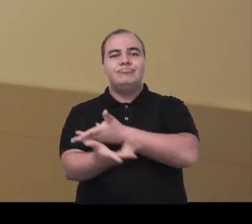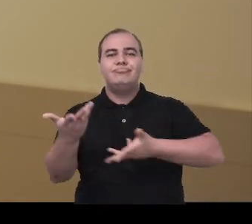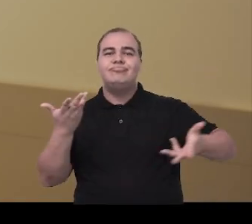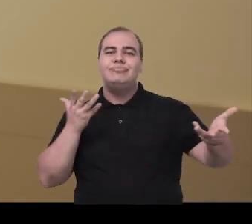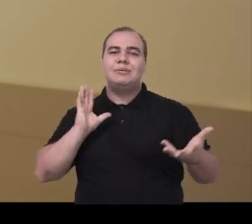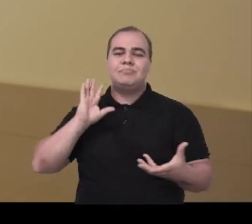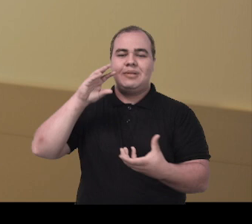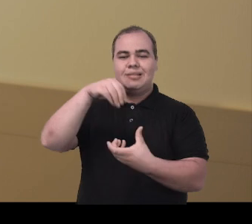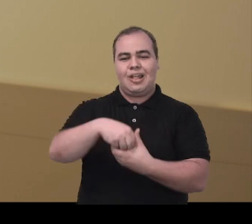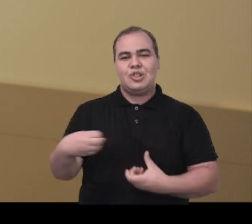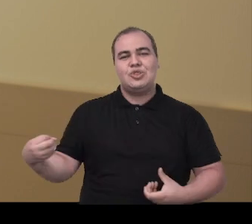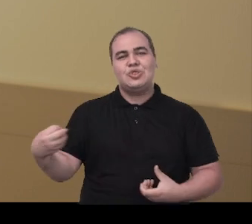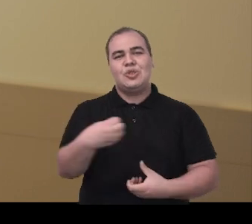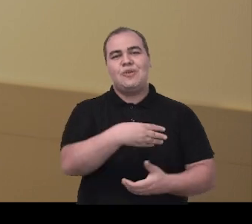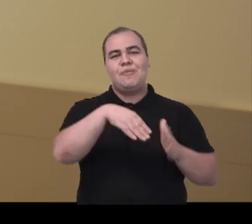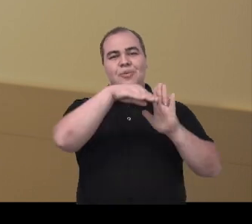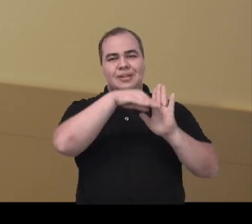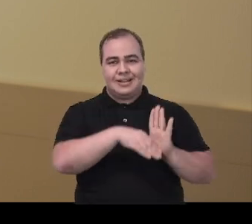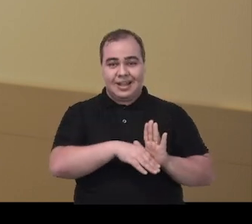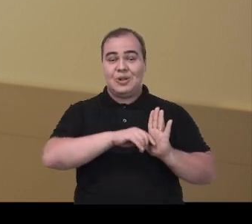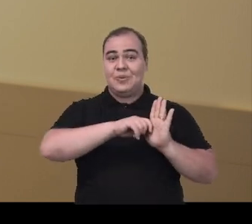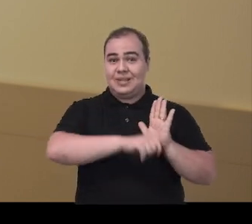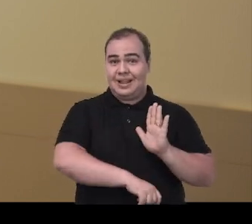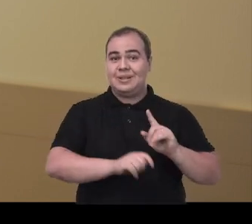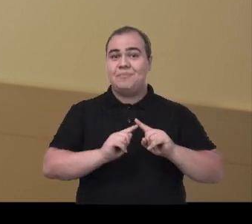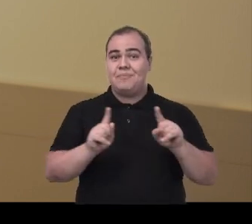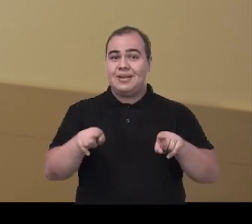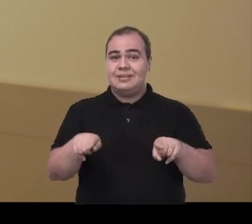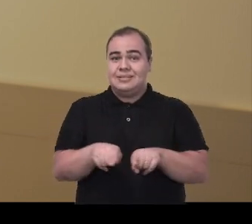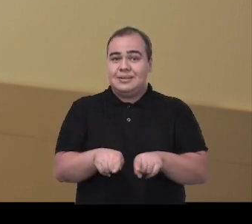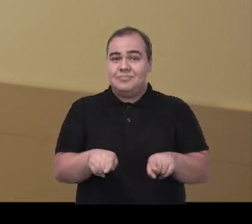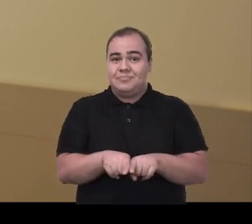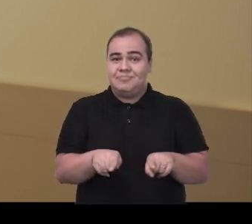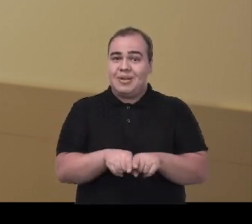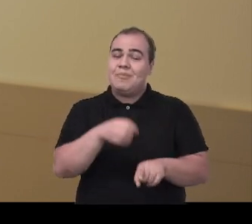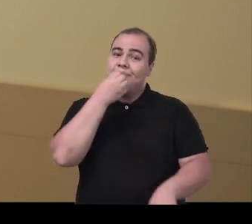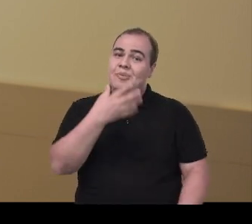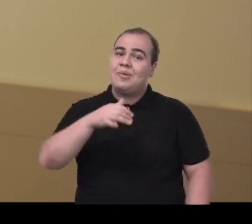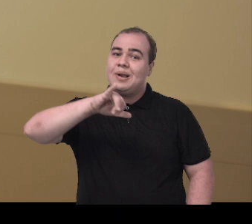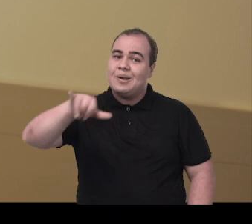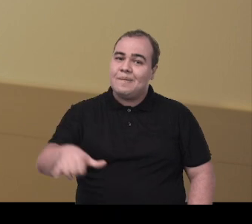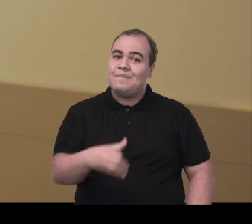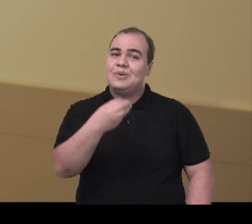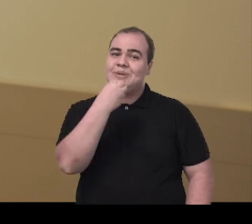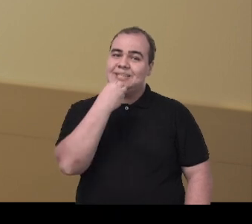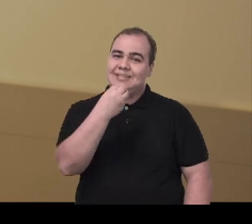serviços implantados, seriam novas modalidades de cuidado, mas está aí uma boa oportunidade